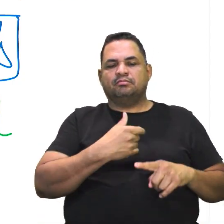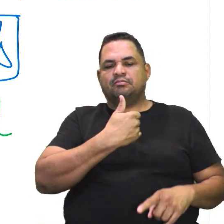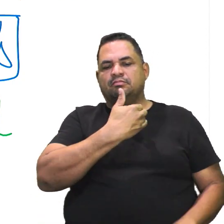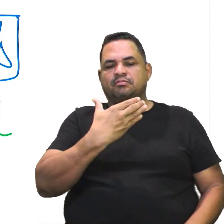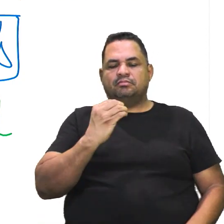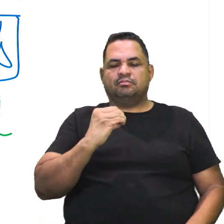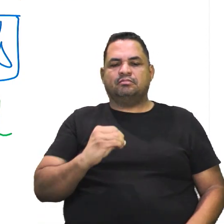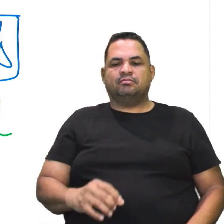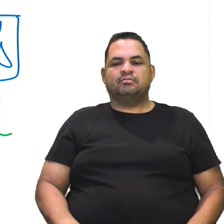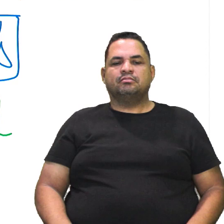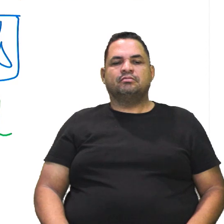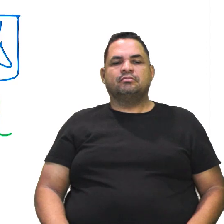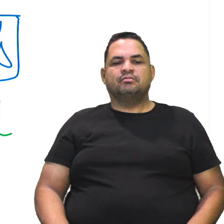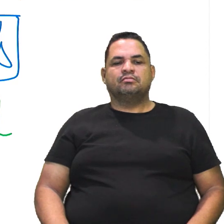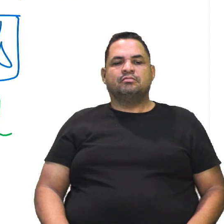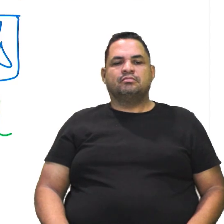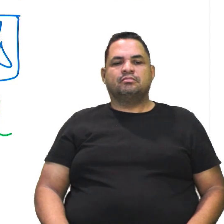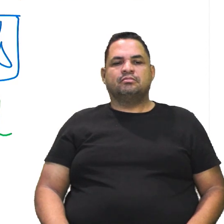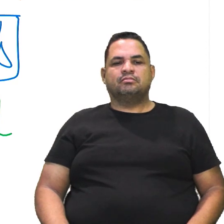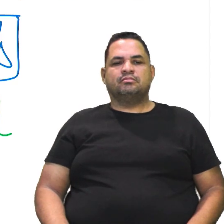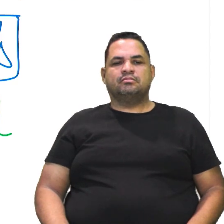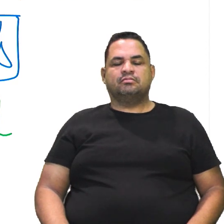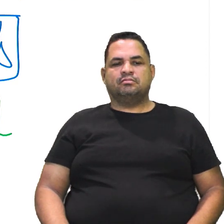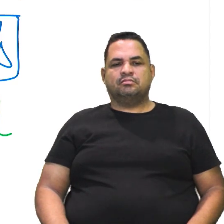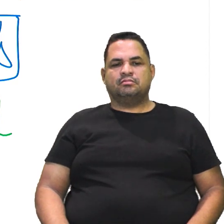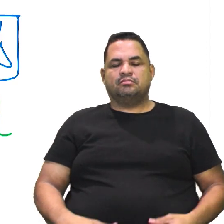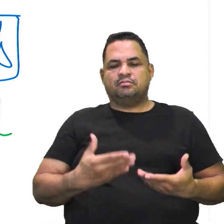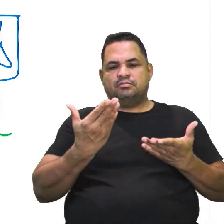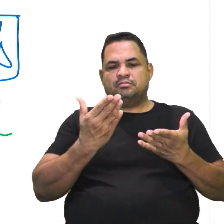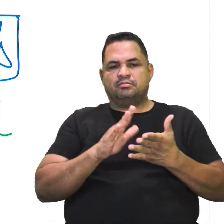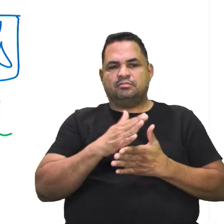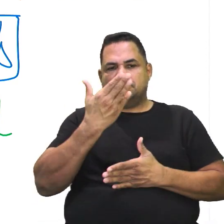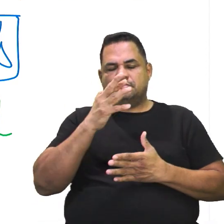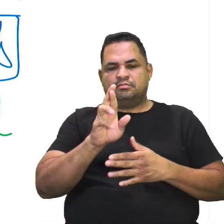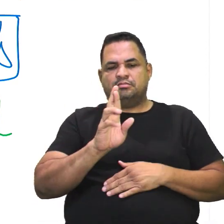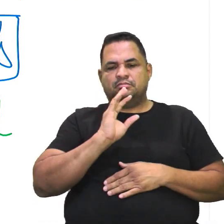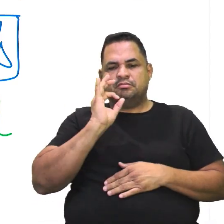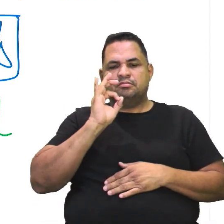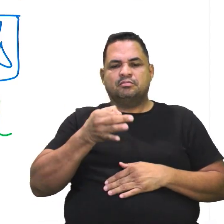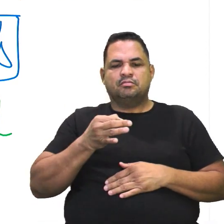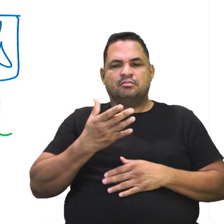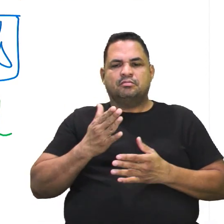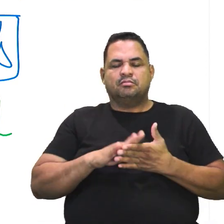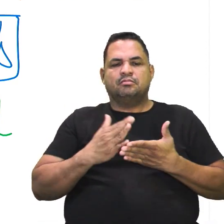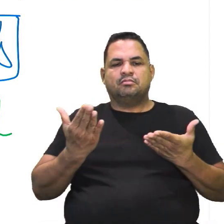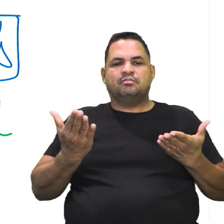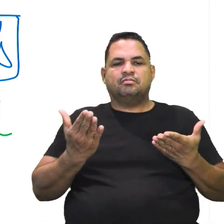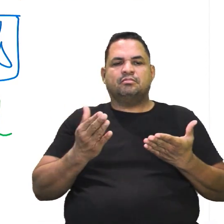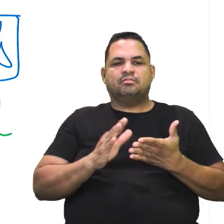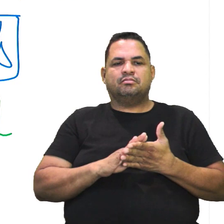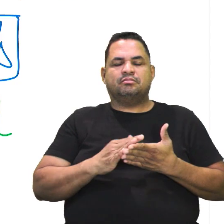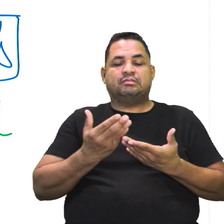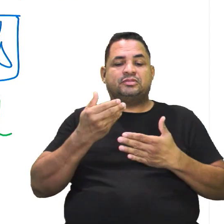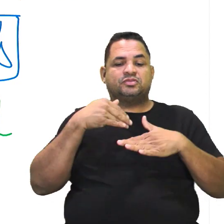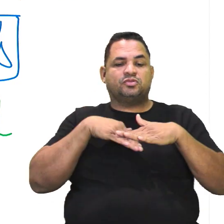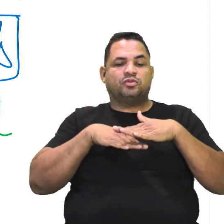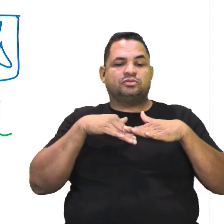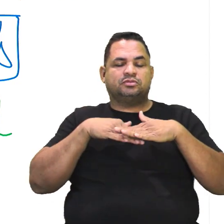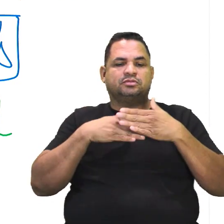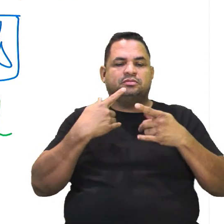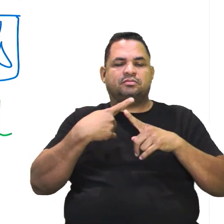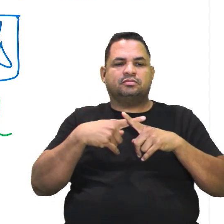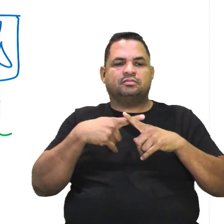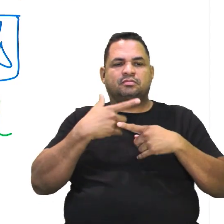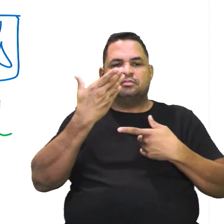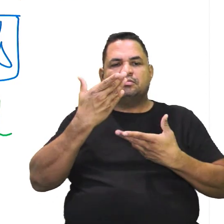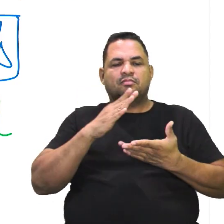Quanto é 10 elevado a 1? É 10 vezes 1. 10, né? Então, essa aqui é a resposta correta de uma maneira disfarçada, né? Porque